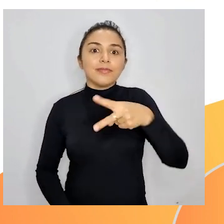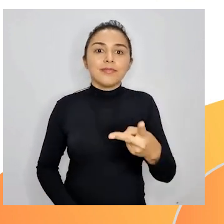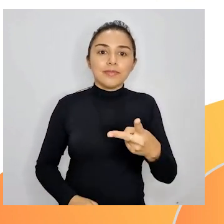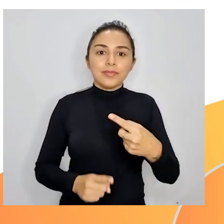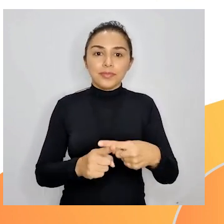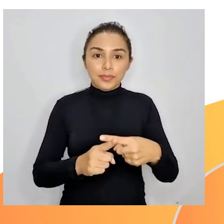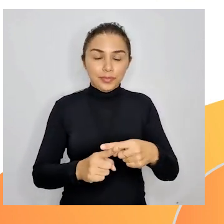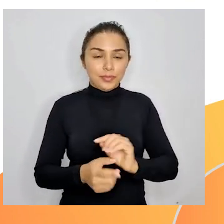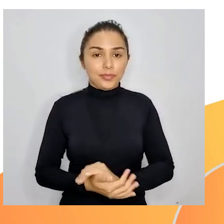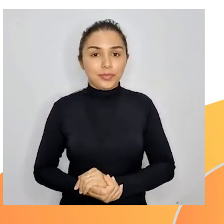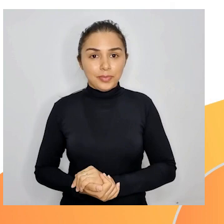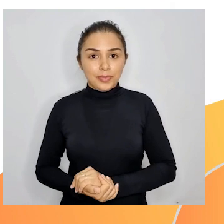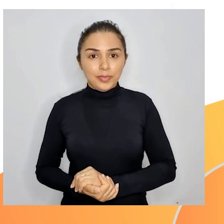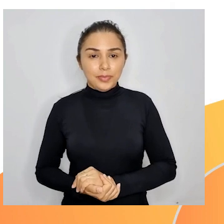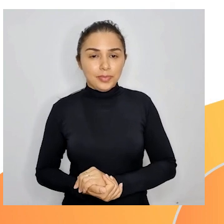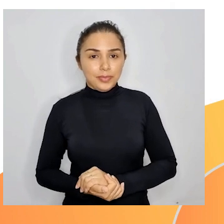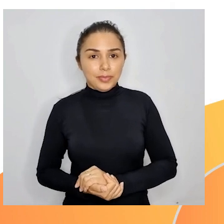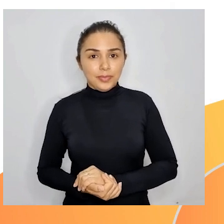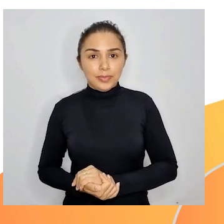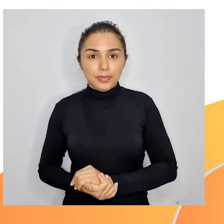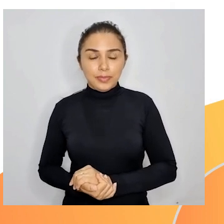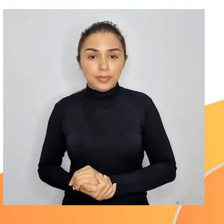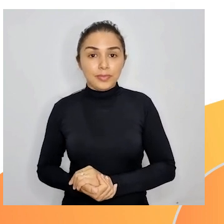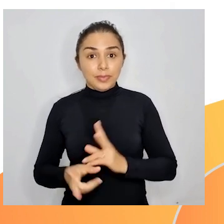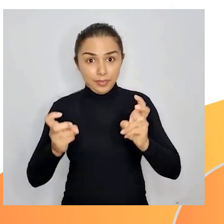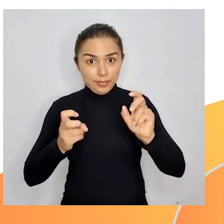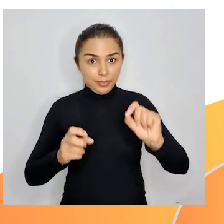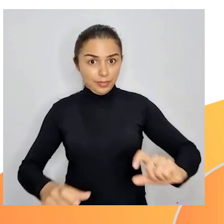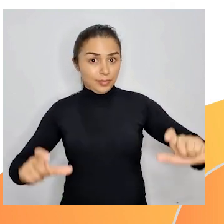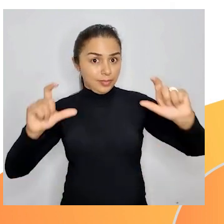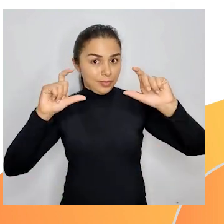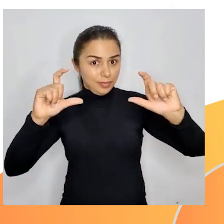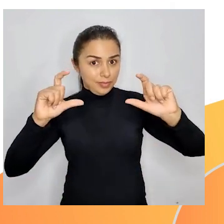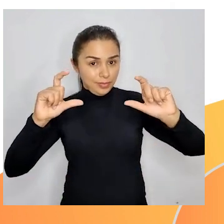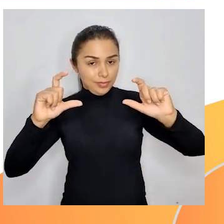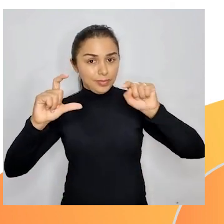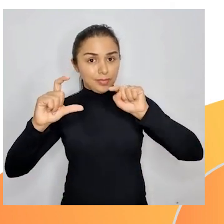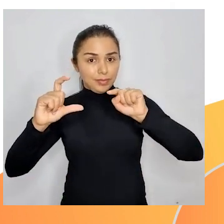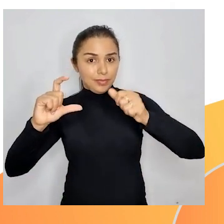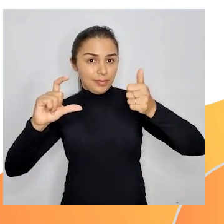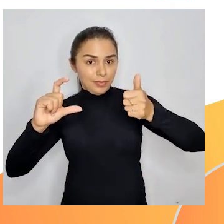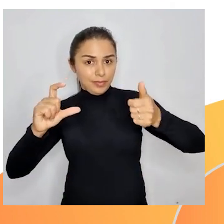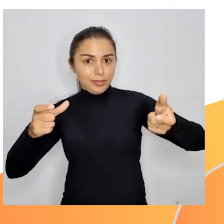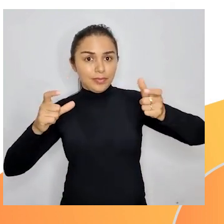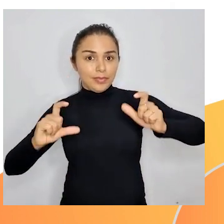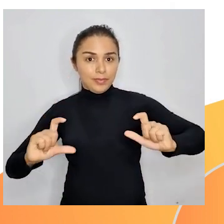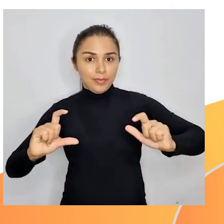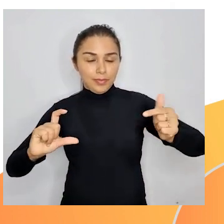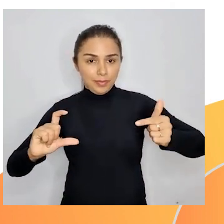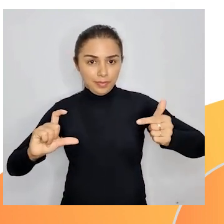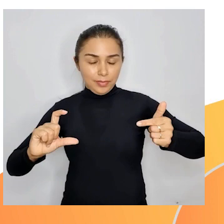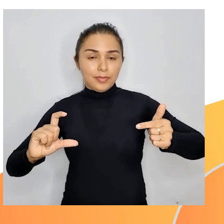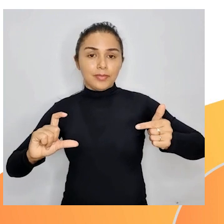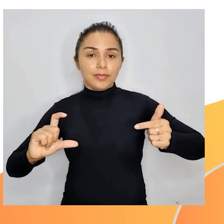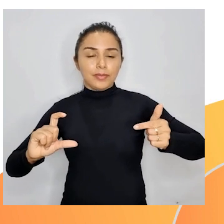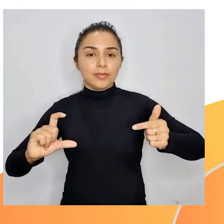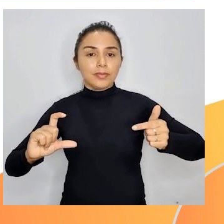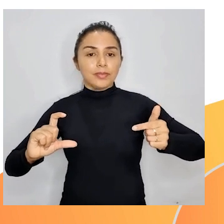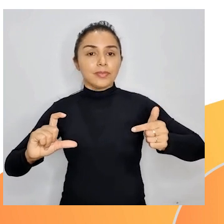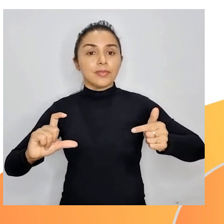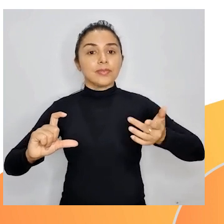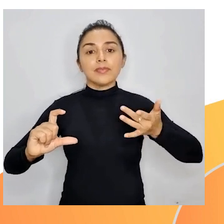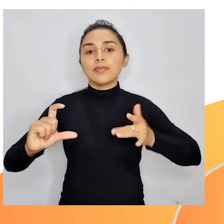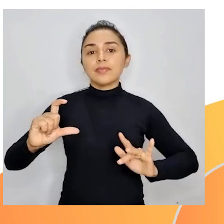um determinado minuendo e um determinado subtraindo. Ok, mas está faltando